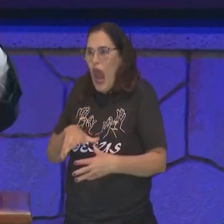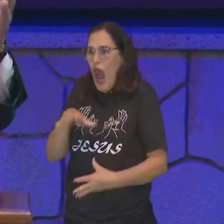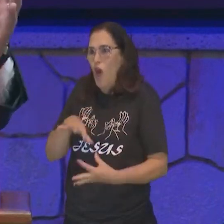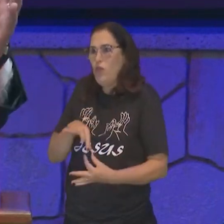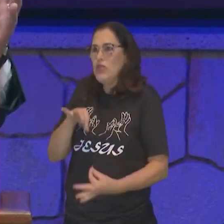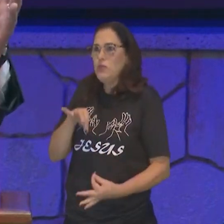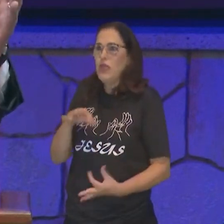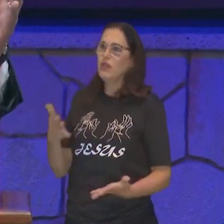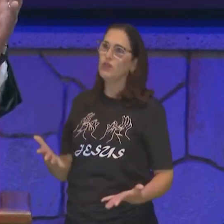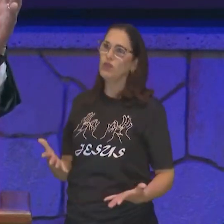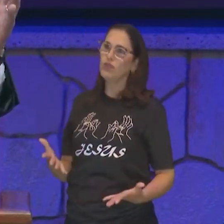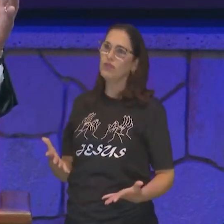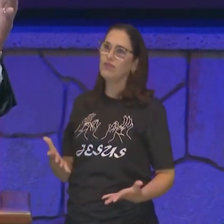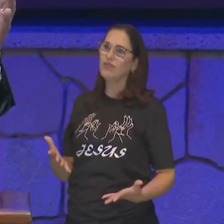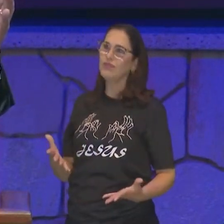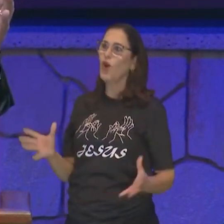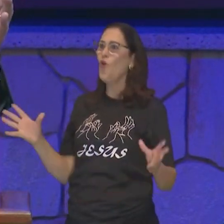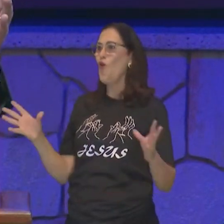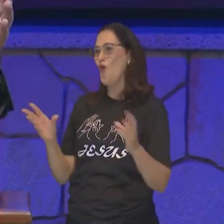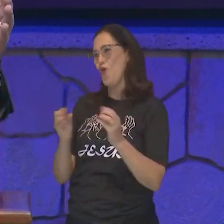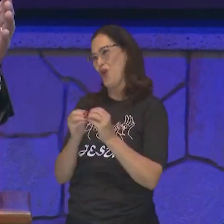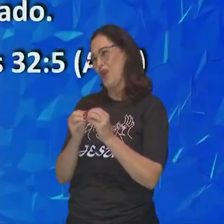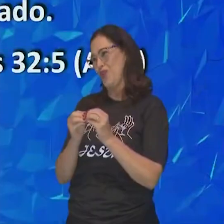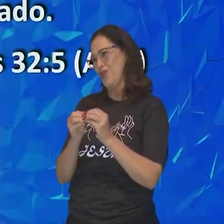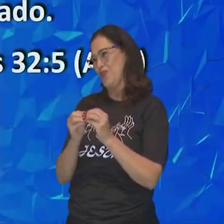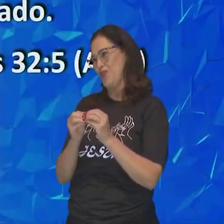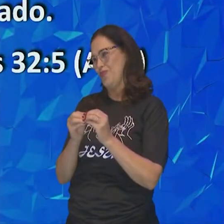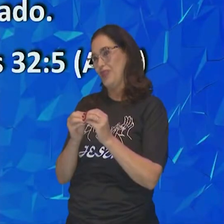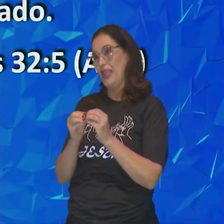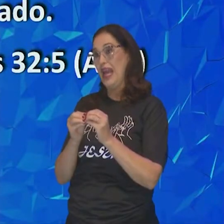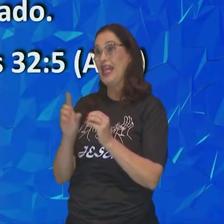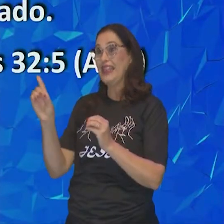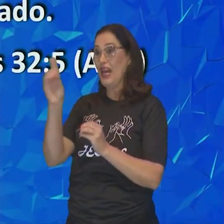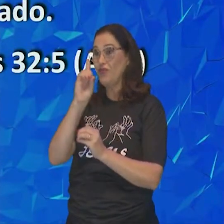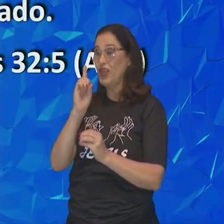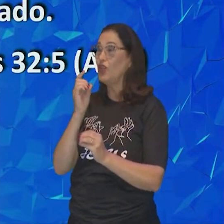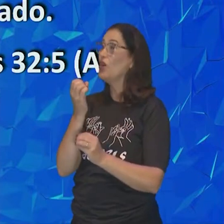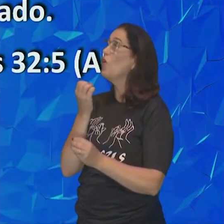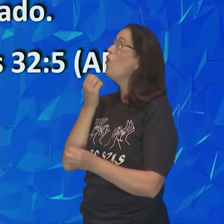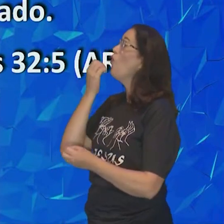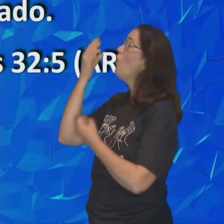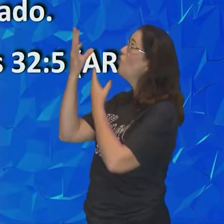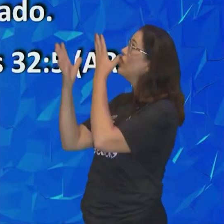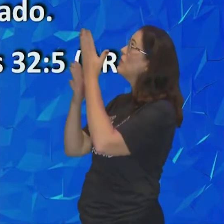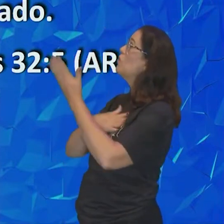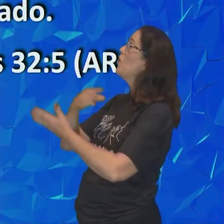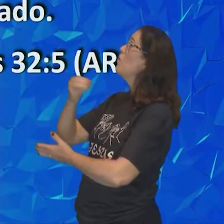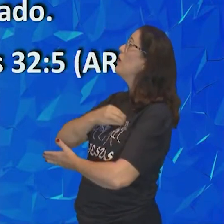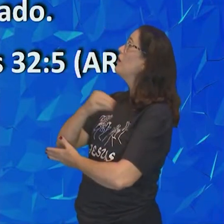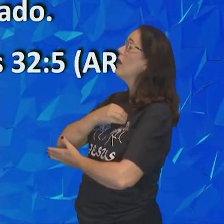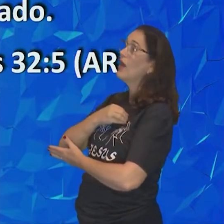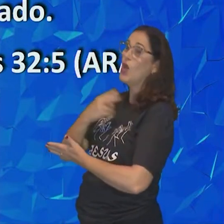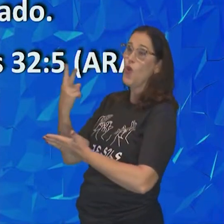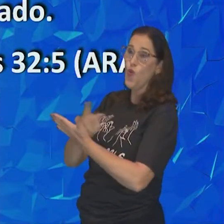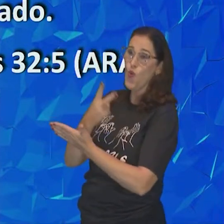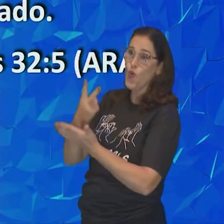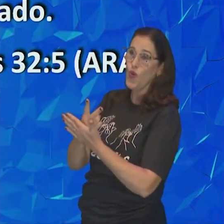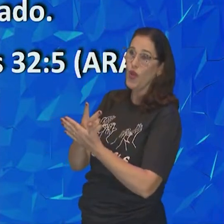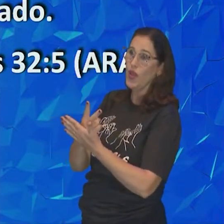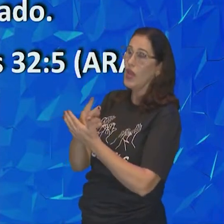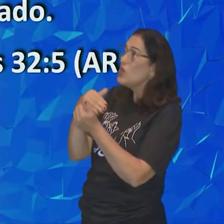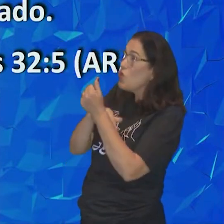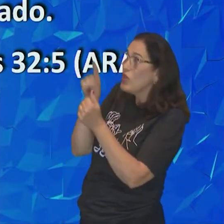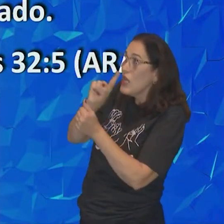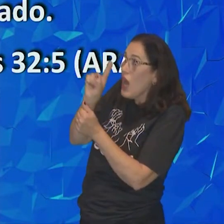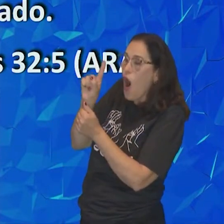Mas ele disse, agora concluindo: confessei-te o meu pecado, e a minha iniquidade não mais